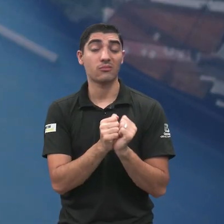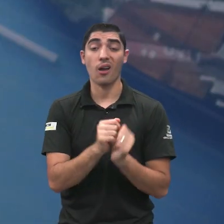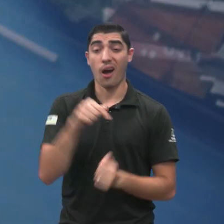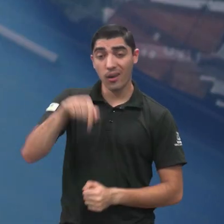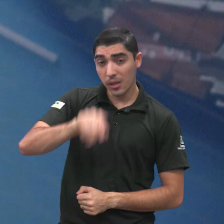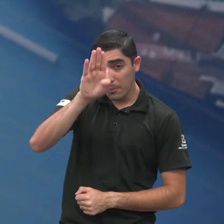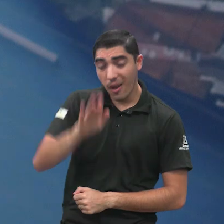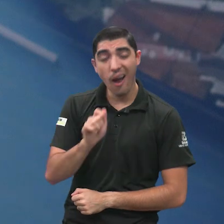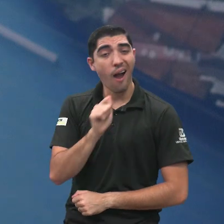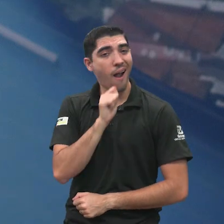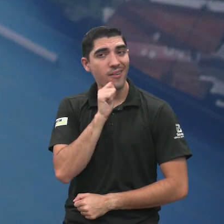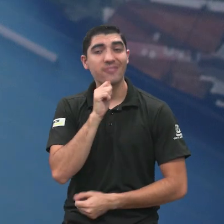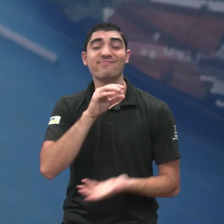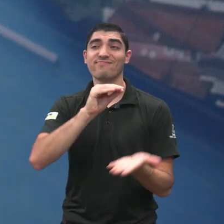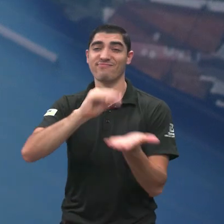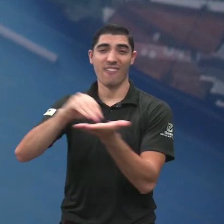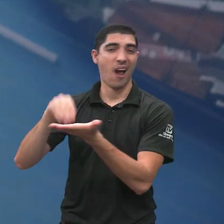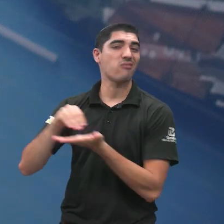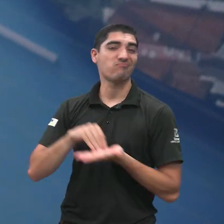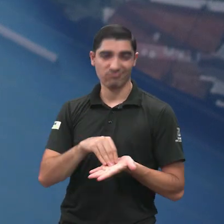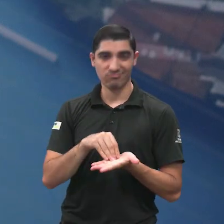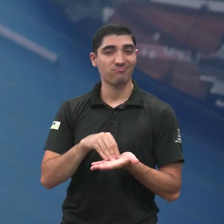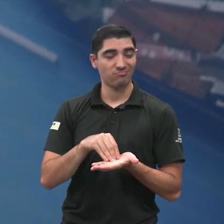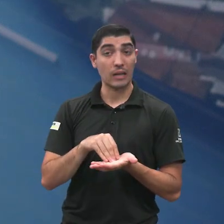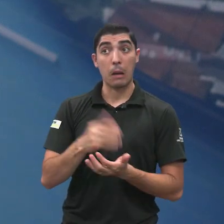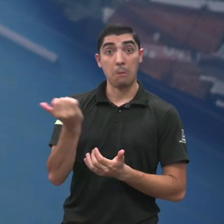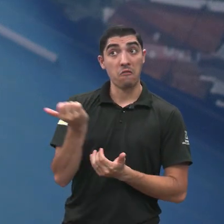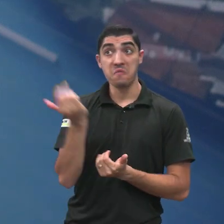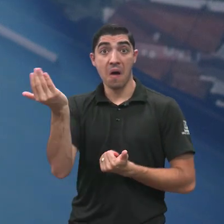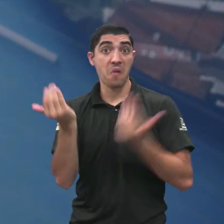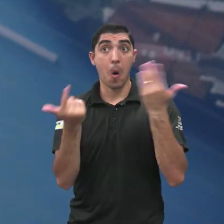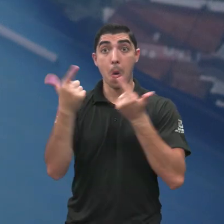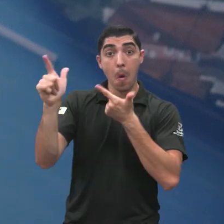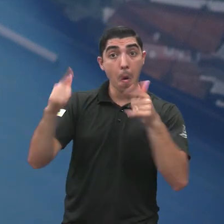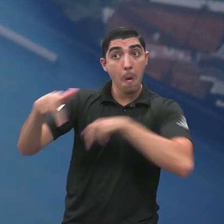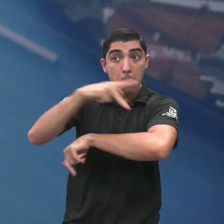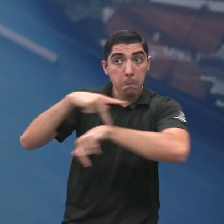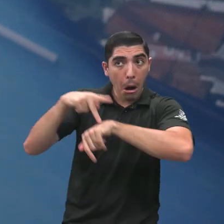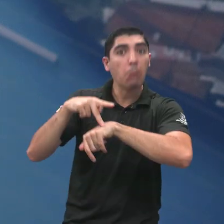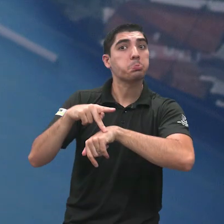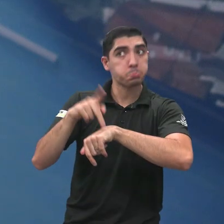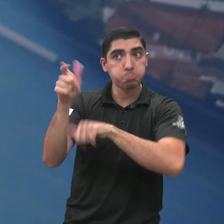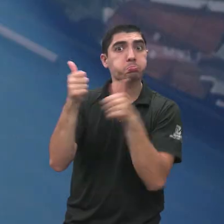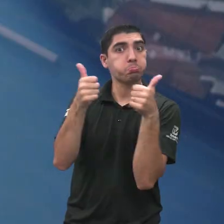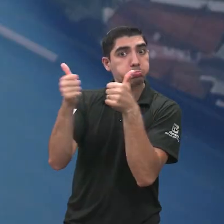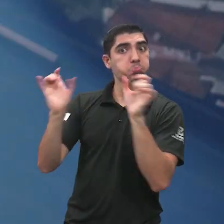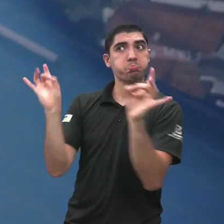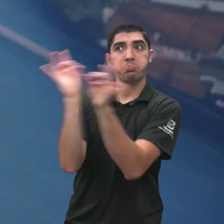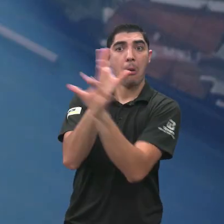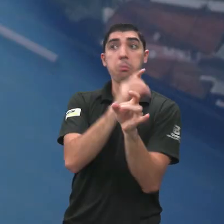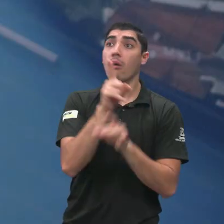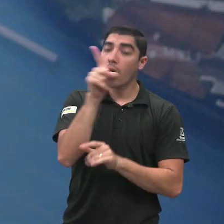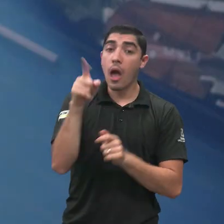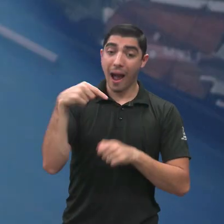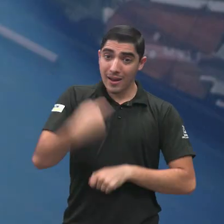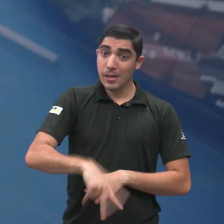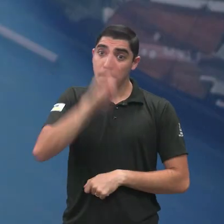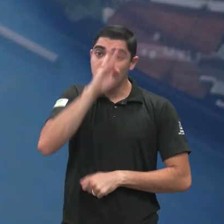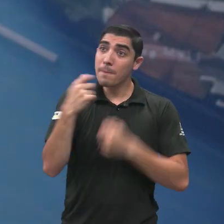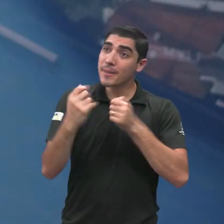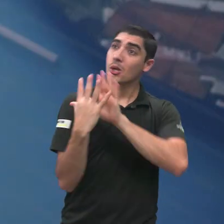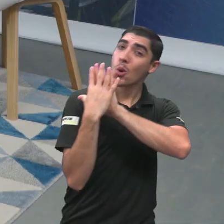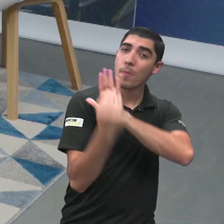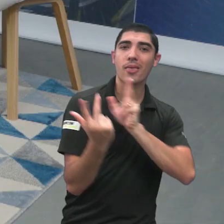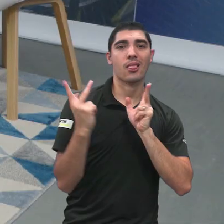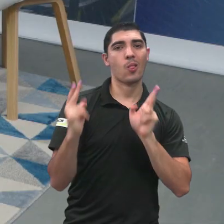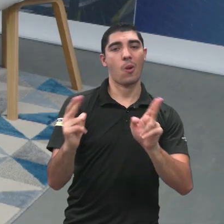tem isso. Mas os outros países, queira ou não, estão sendo exemplos para a gente, para que a gente possa, assim, avançar para esse nível também. São